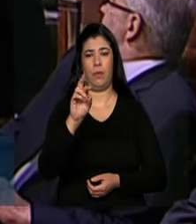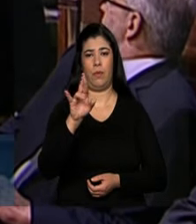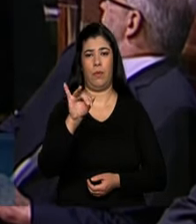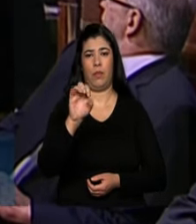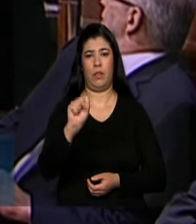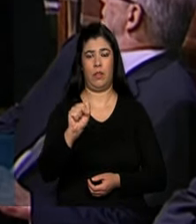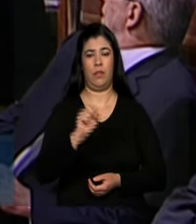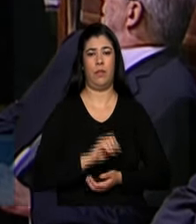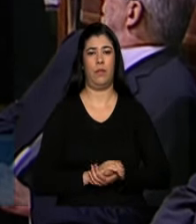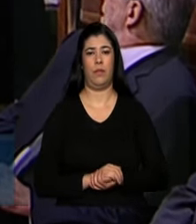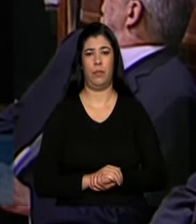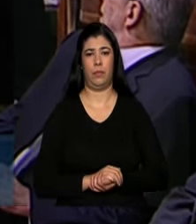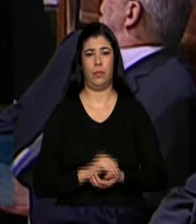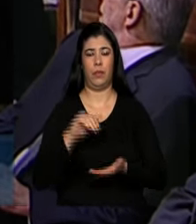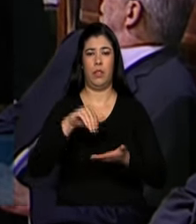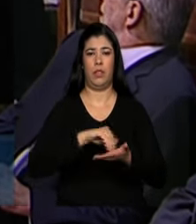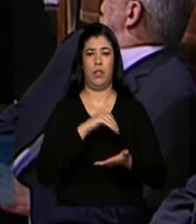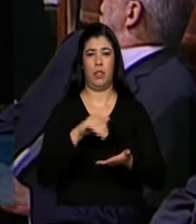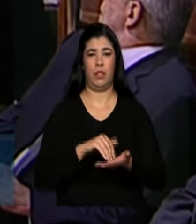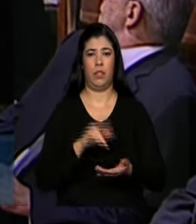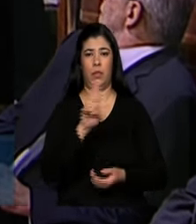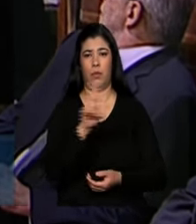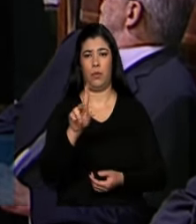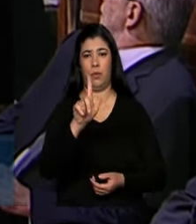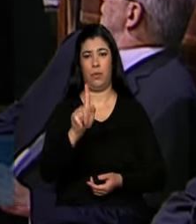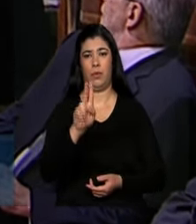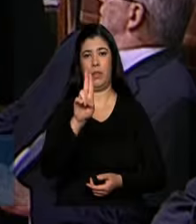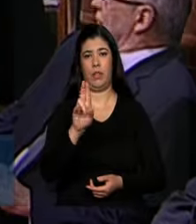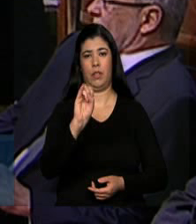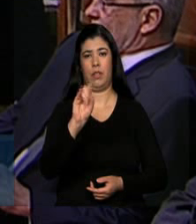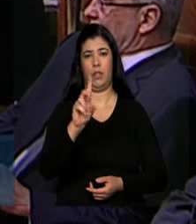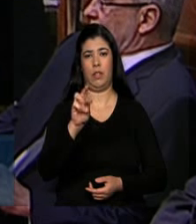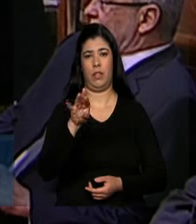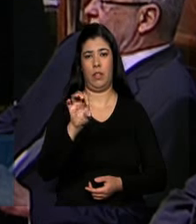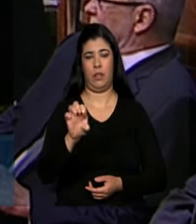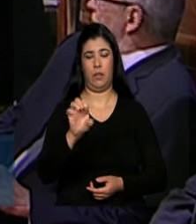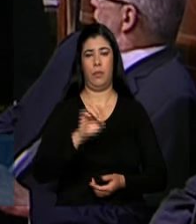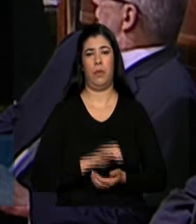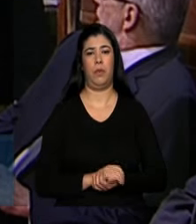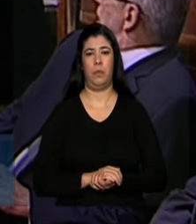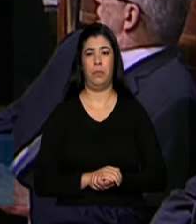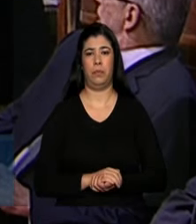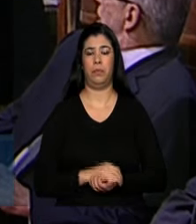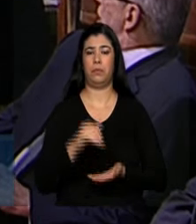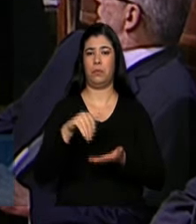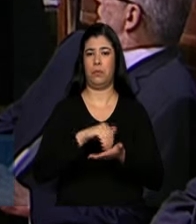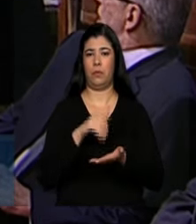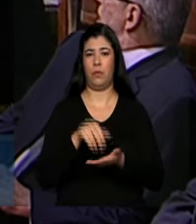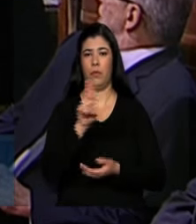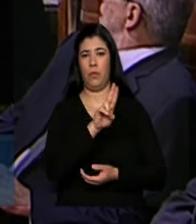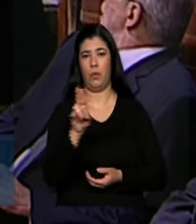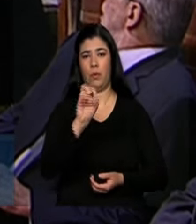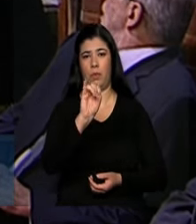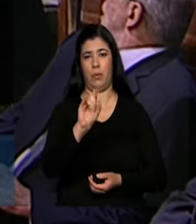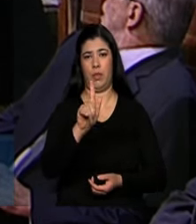Menezes. Secretário Guilherme Rafael Raikoski. Secretário Igor